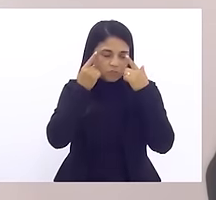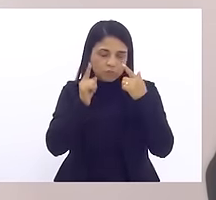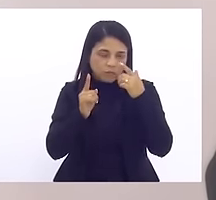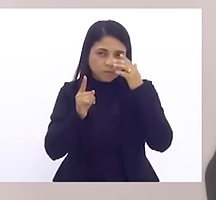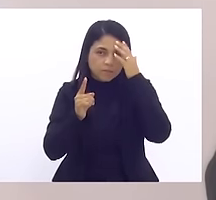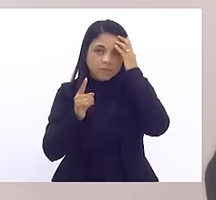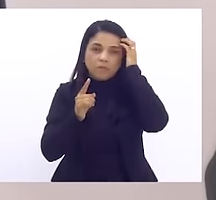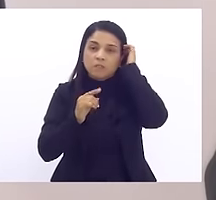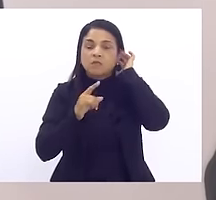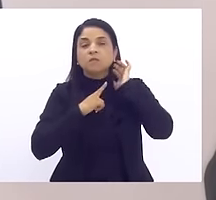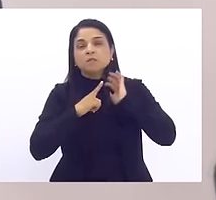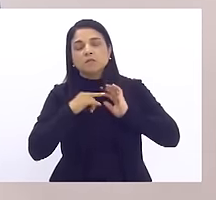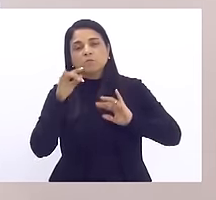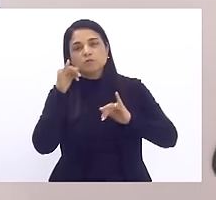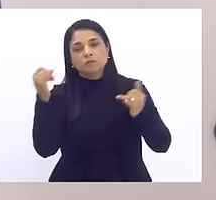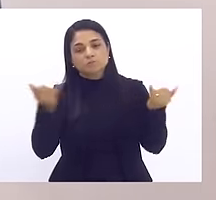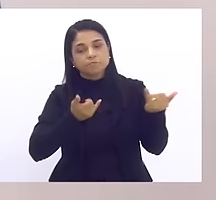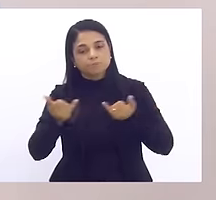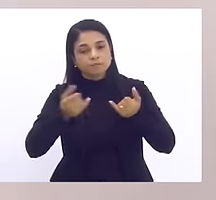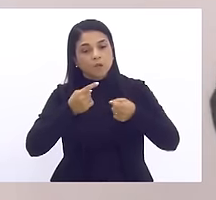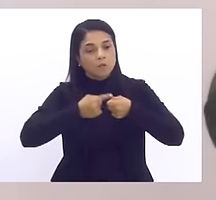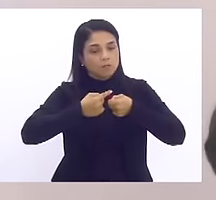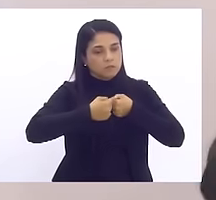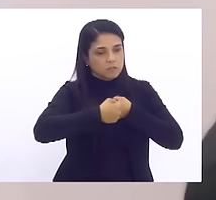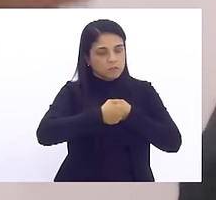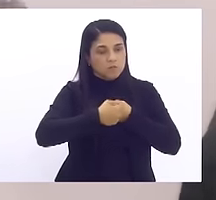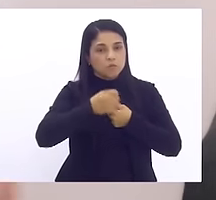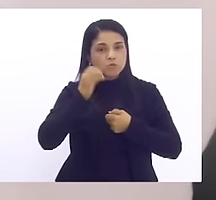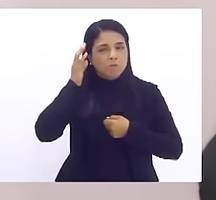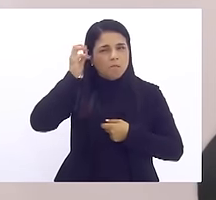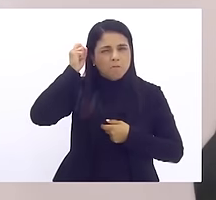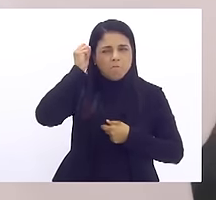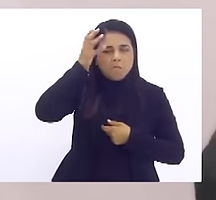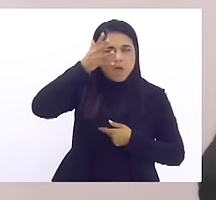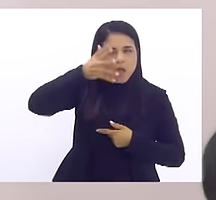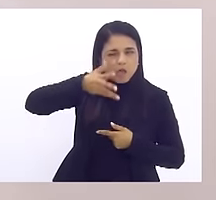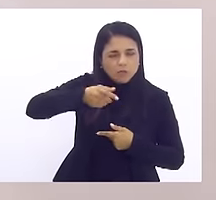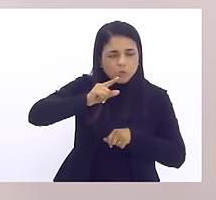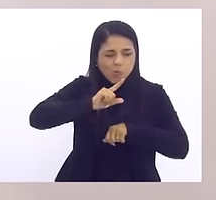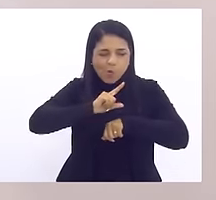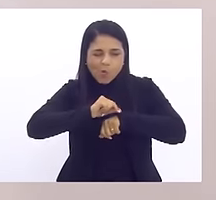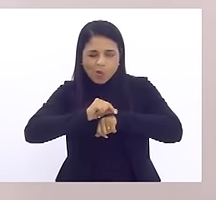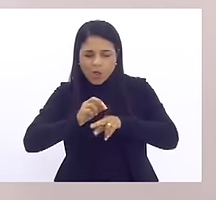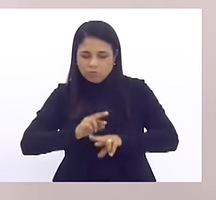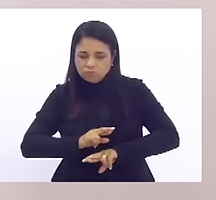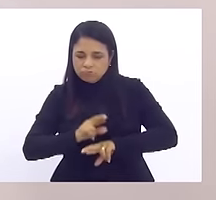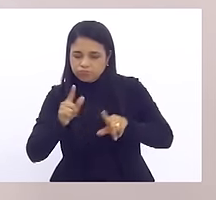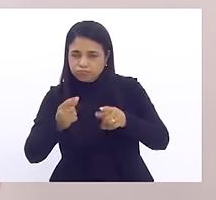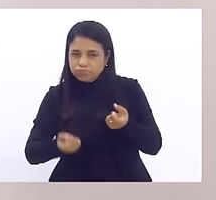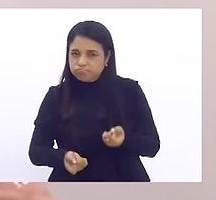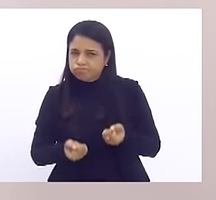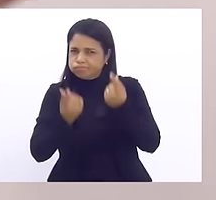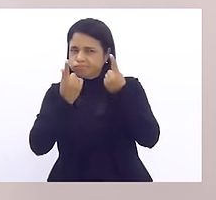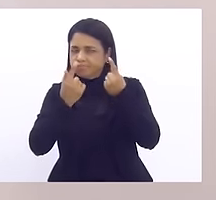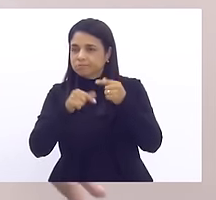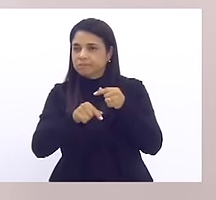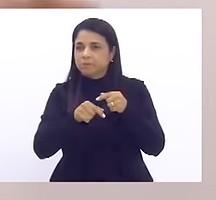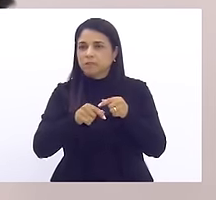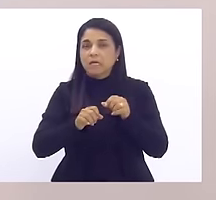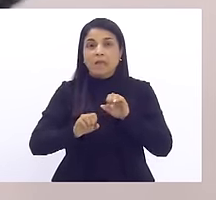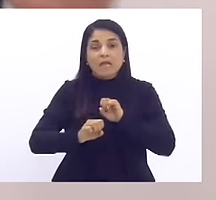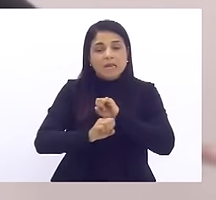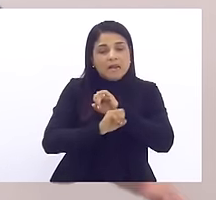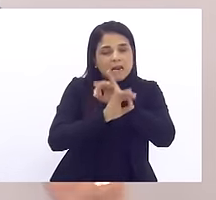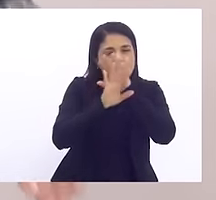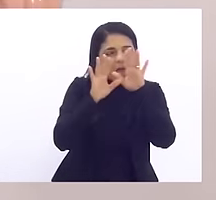relato aqui de muitos municípios que tem feito essas operações de madrugada em horários estapafúrgs que é clara claramente